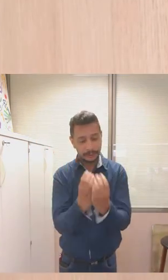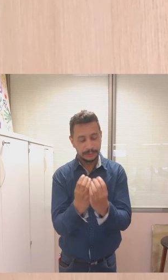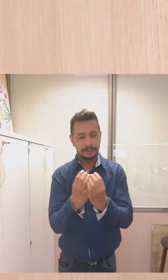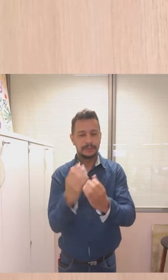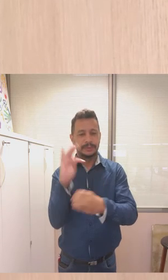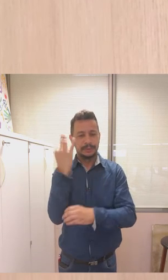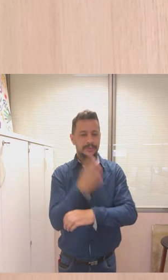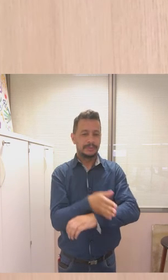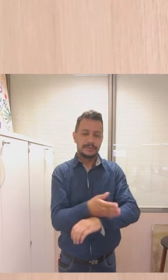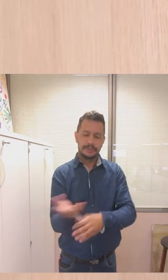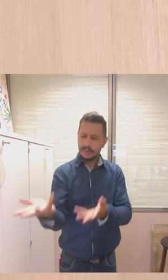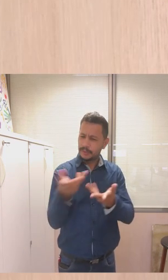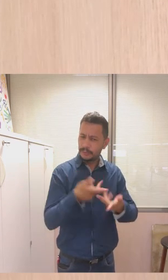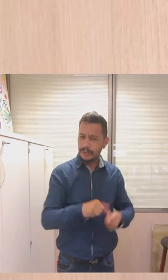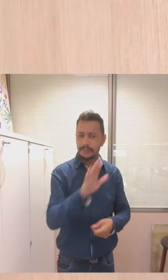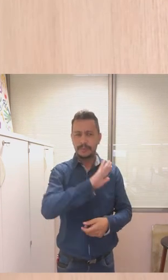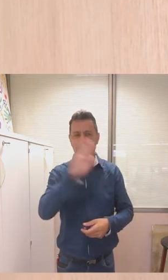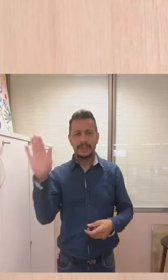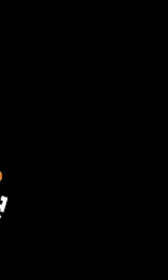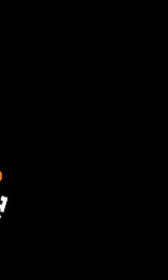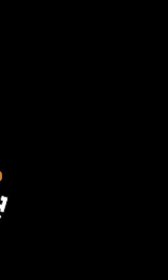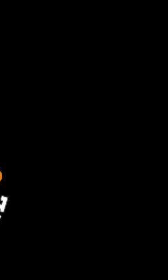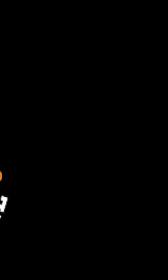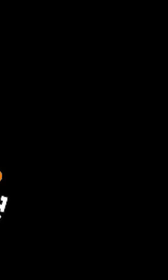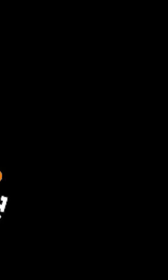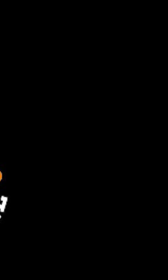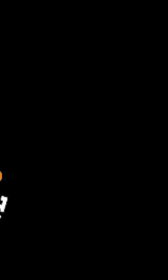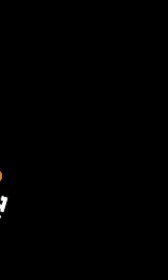campanha salarial em Taboão participe até mais